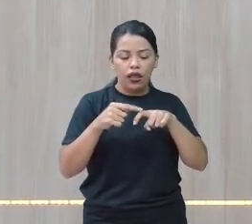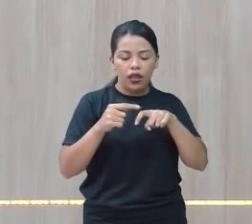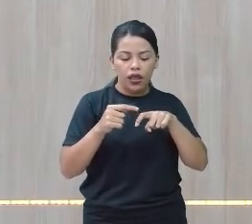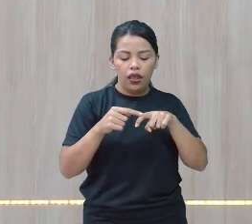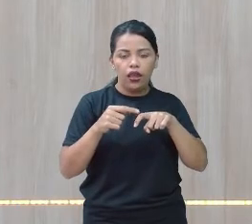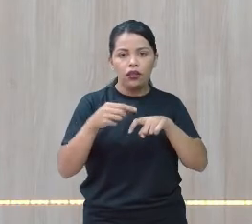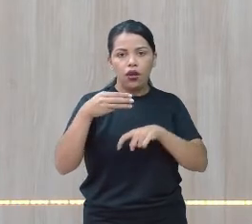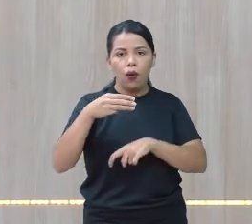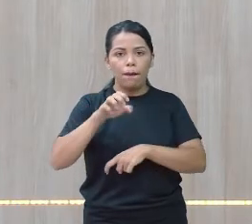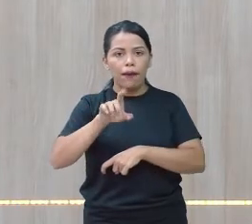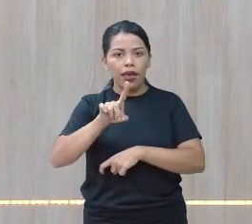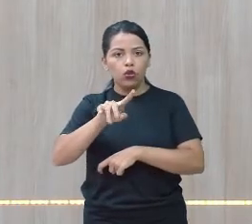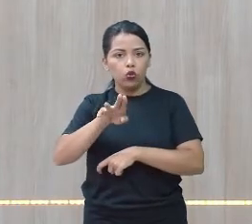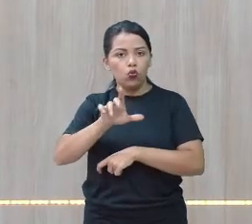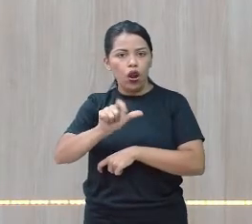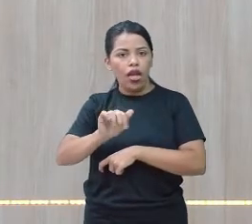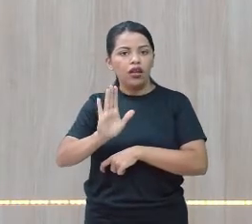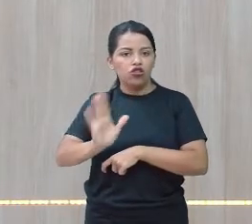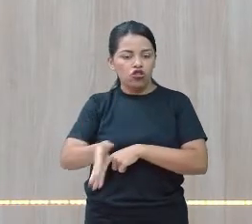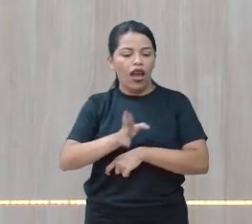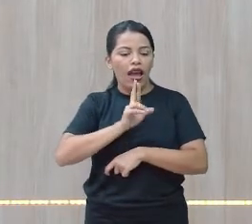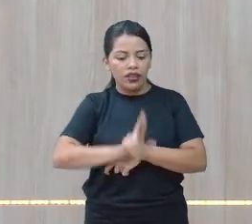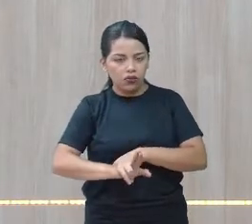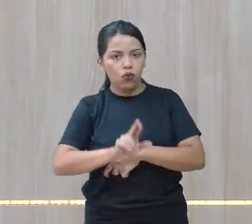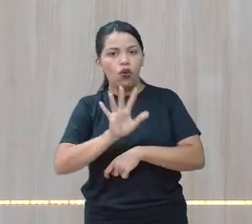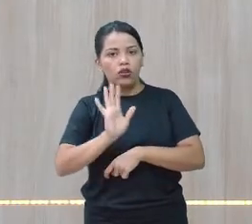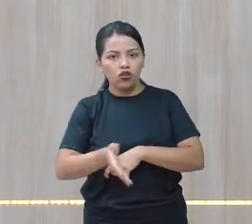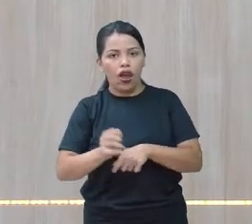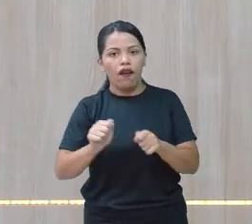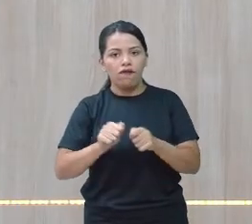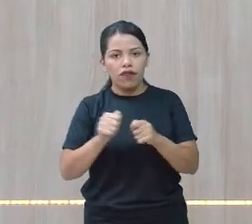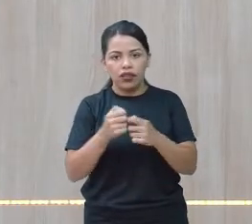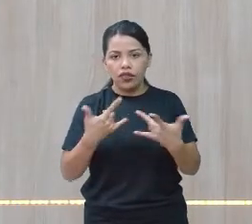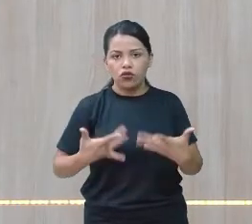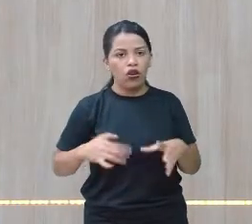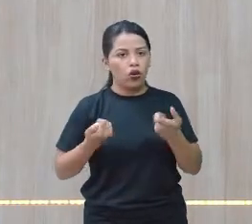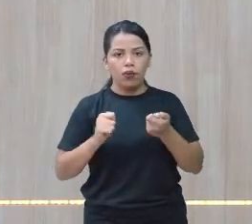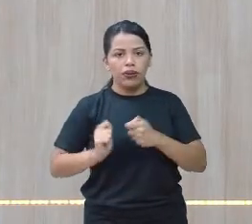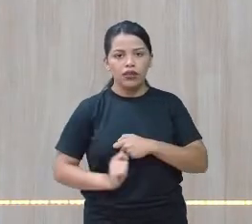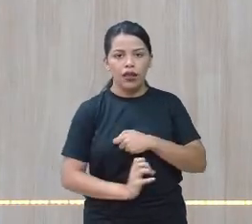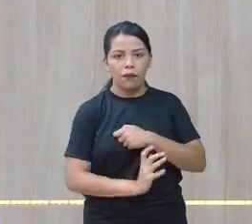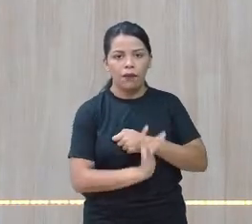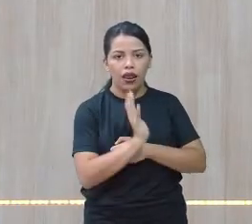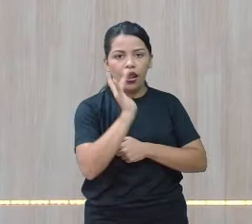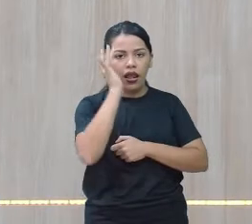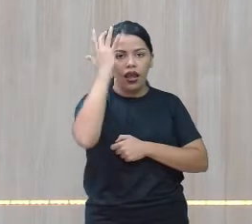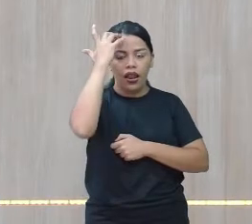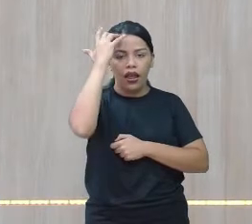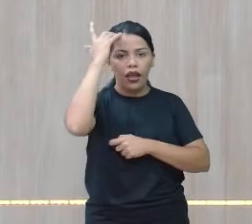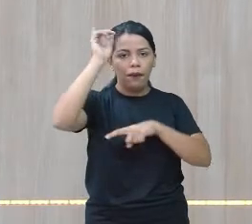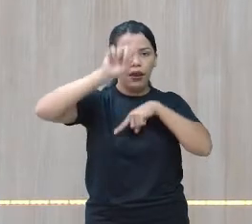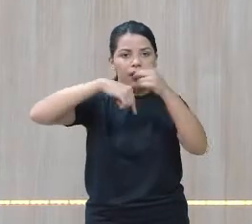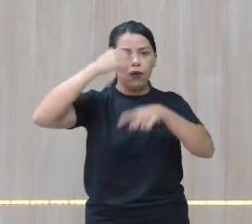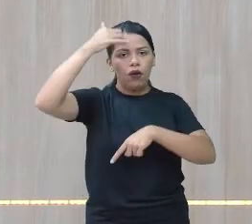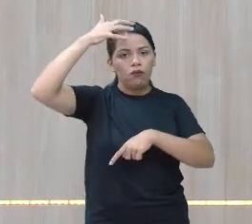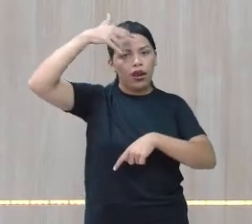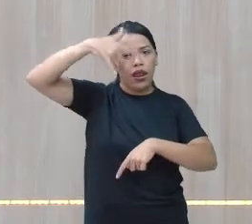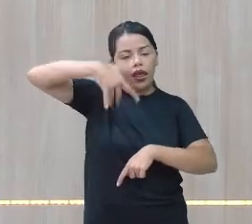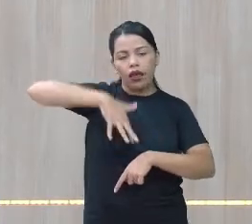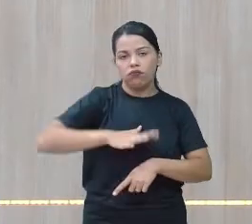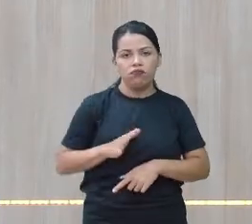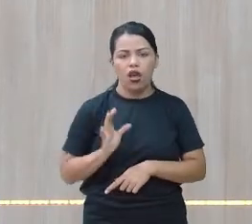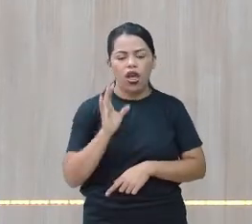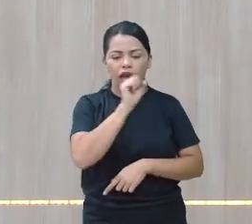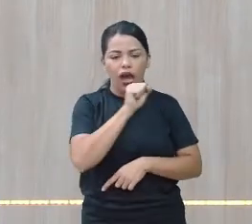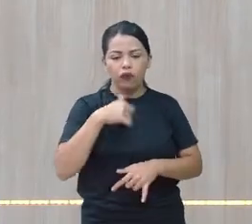cérebro, ok? Então, mais uma vez, dando uma olhadinha para a gente ir para próximo. Mais uma vez